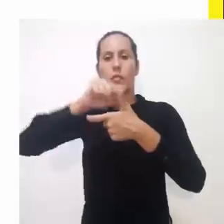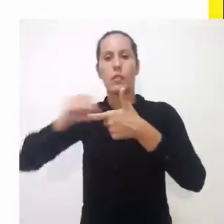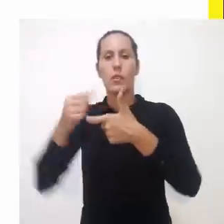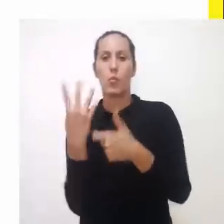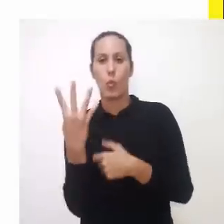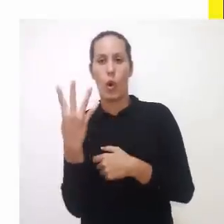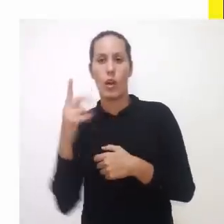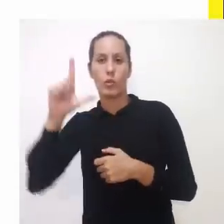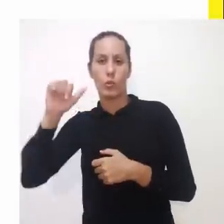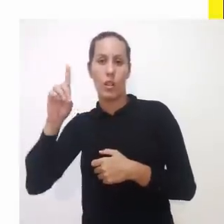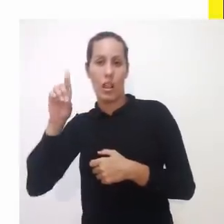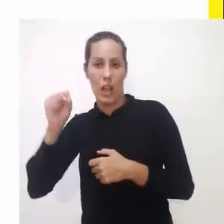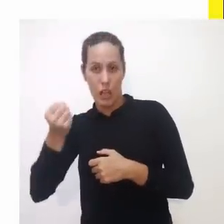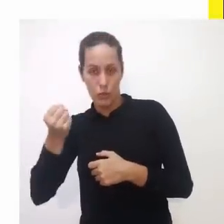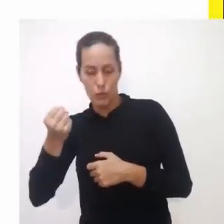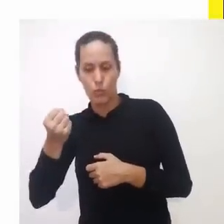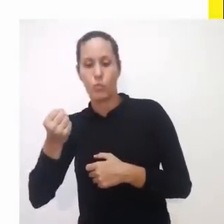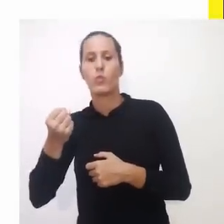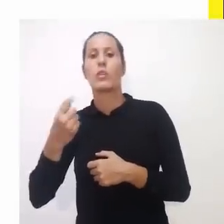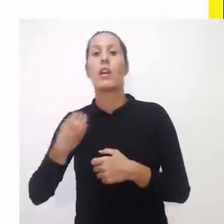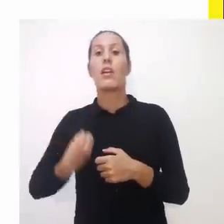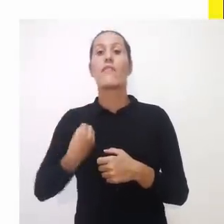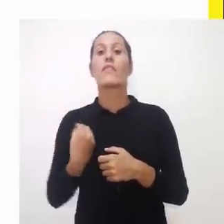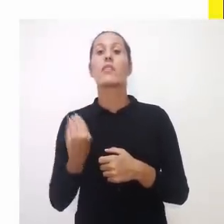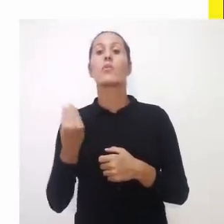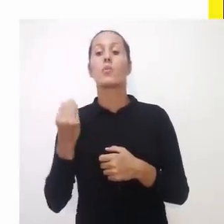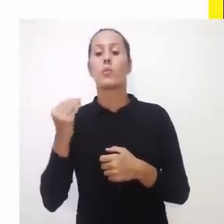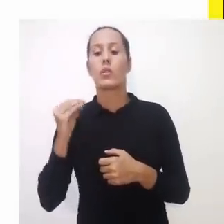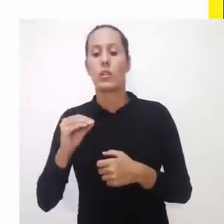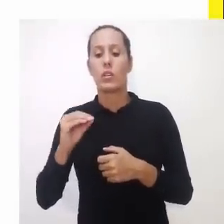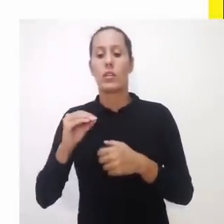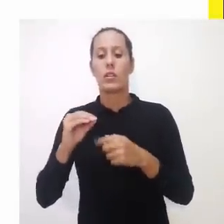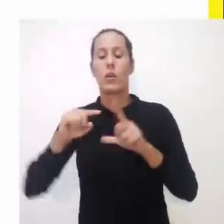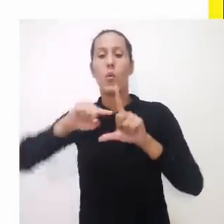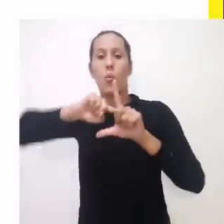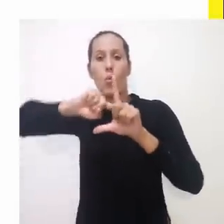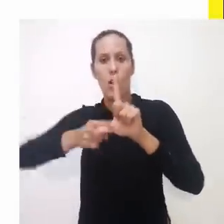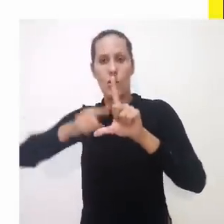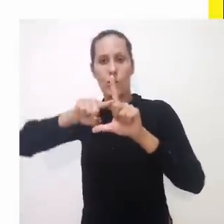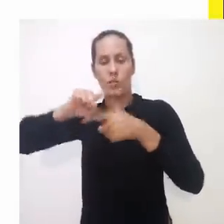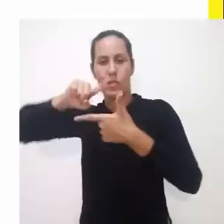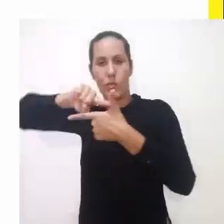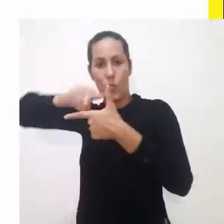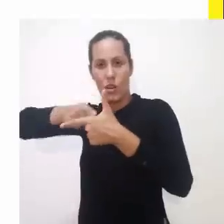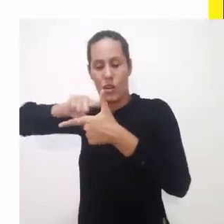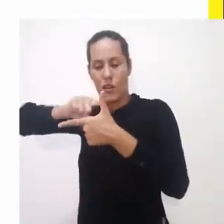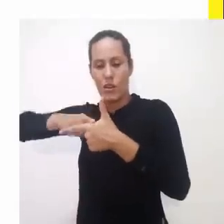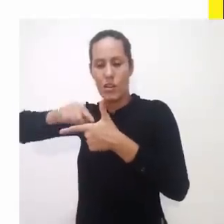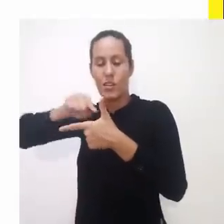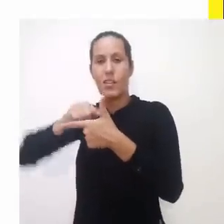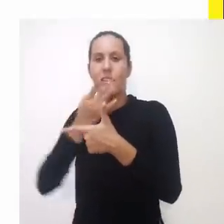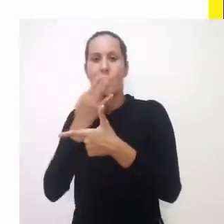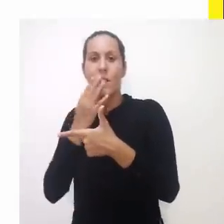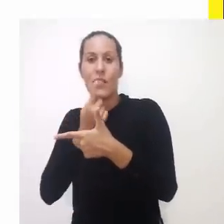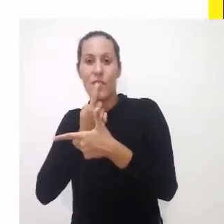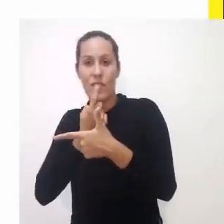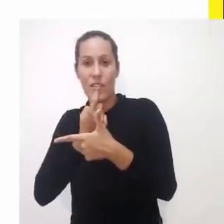lados e terá o ângulo interno e terá o lado. Veja que esse lado em vermelho